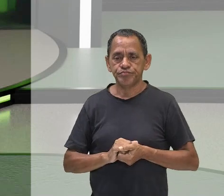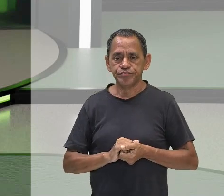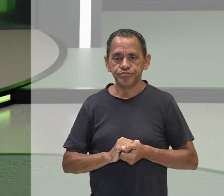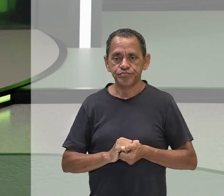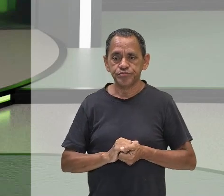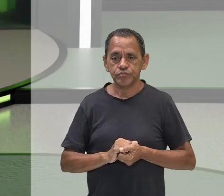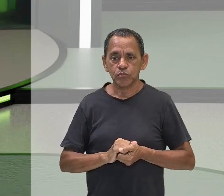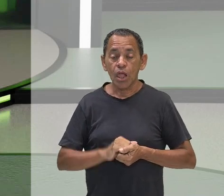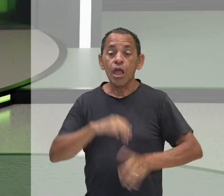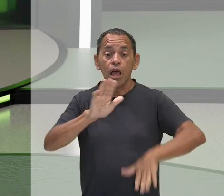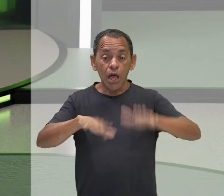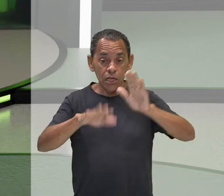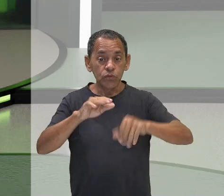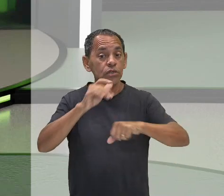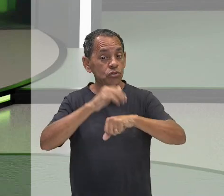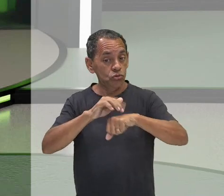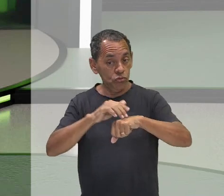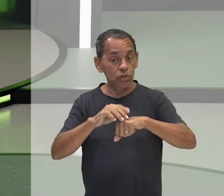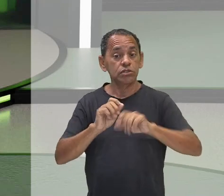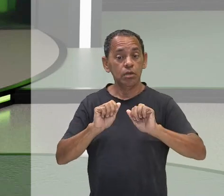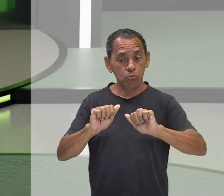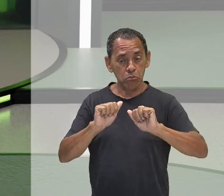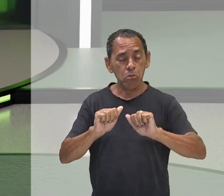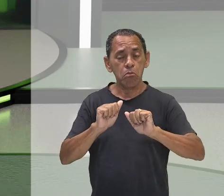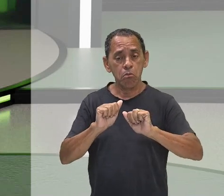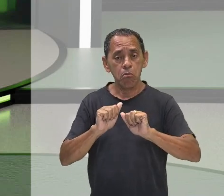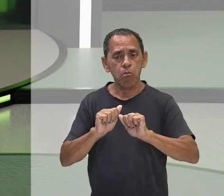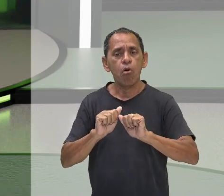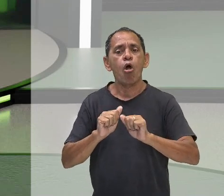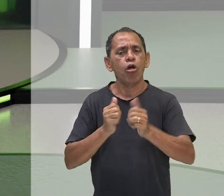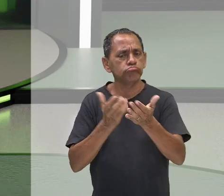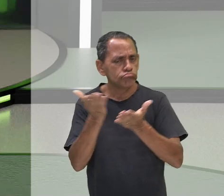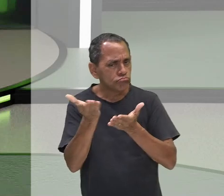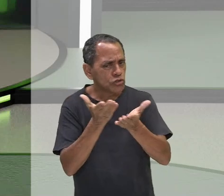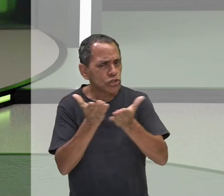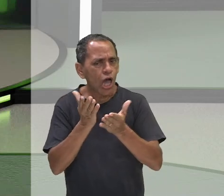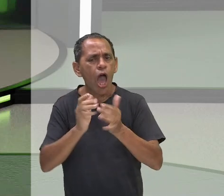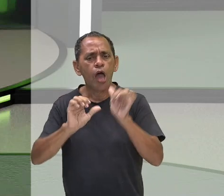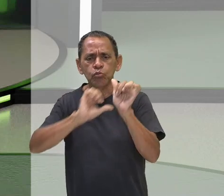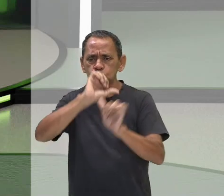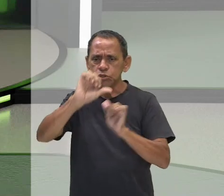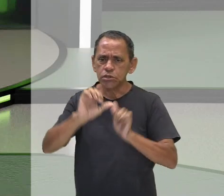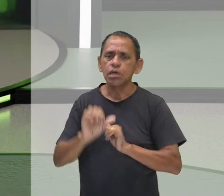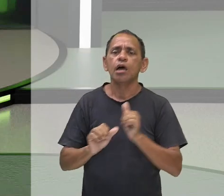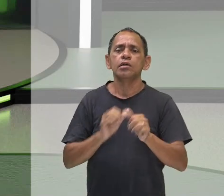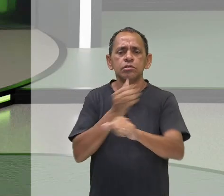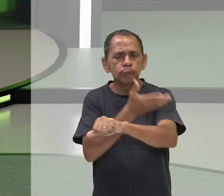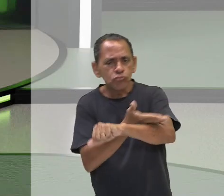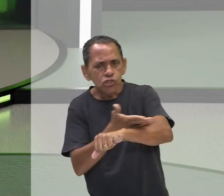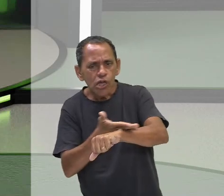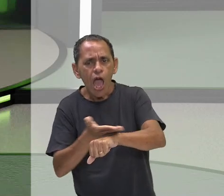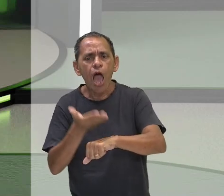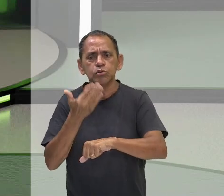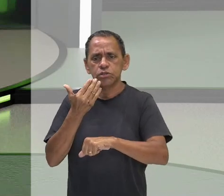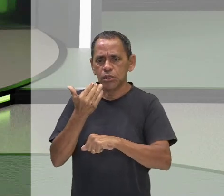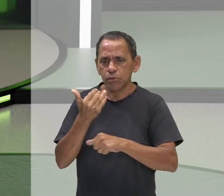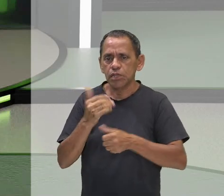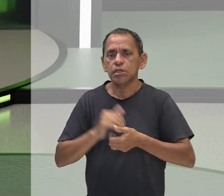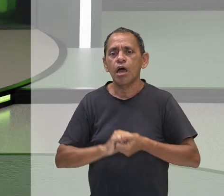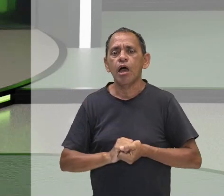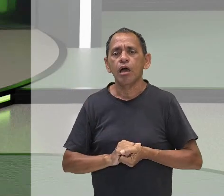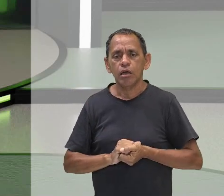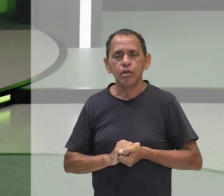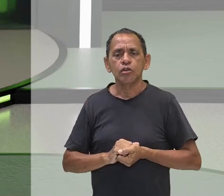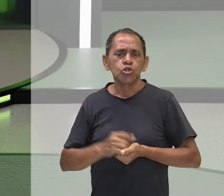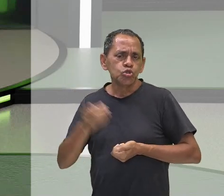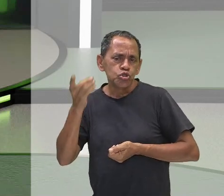vezes, doenças tratáveis, apenas com mudanças de hábitos alimentares você consegue voltar à sua rotina, mas